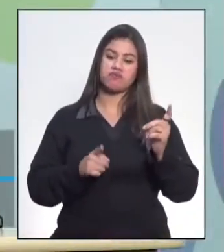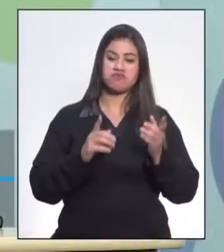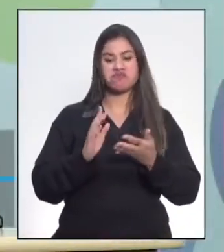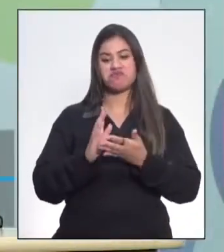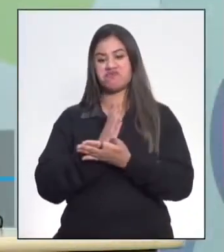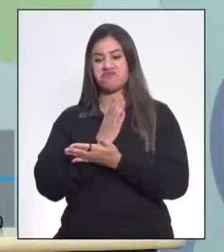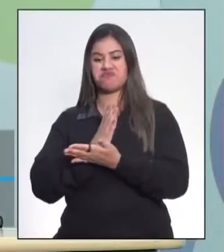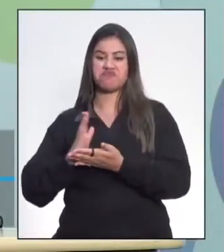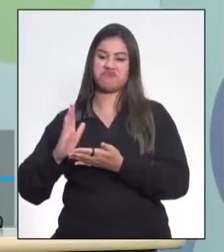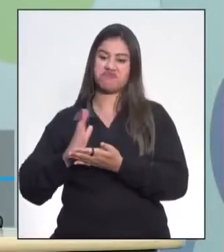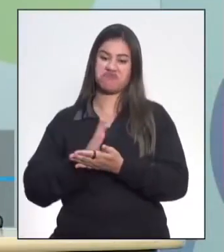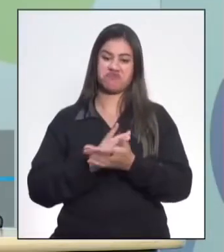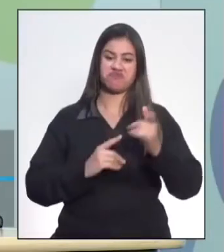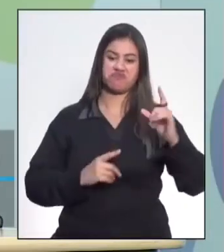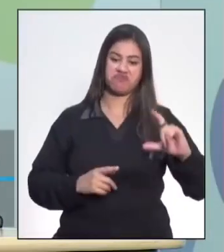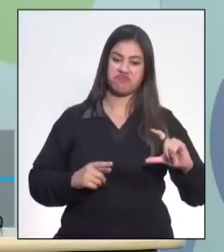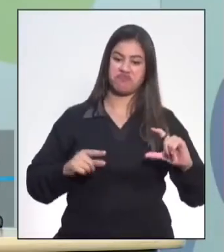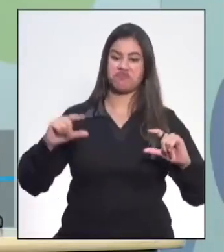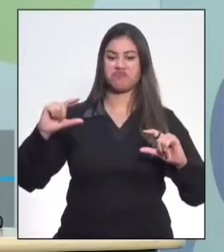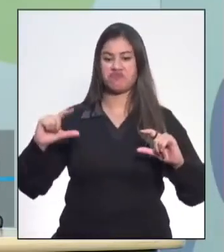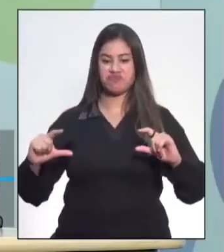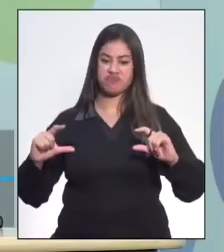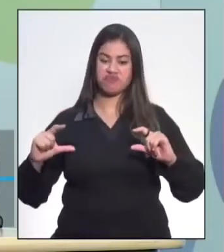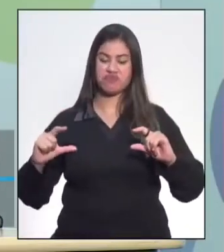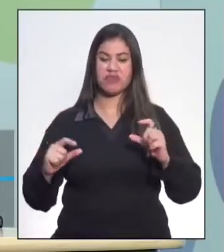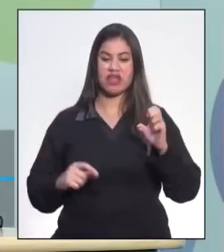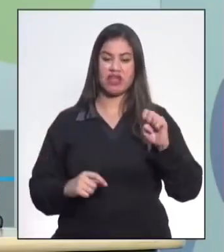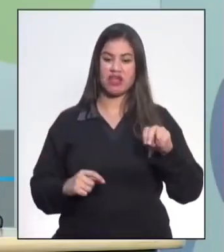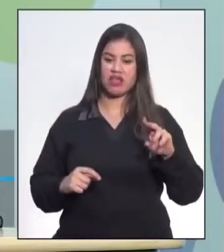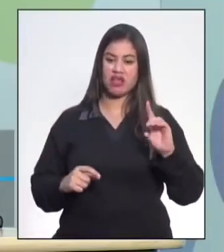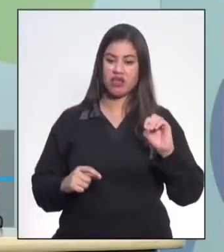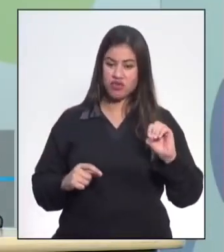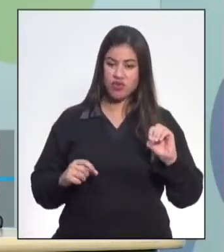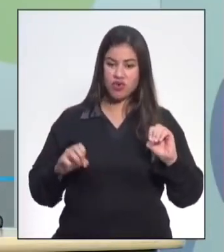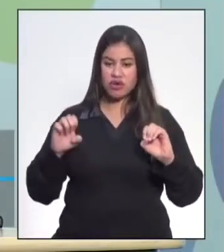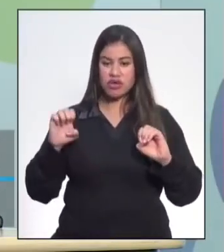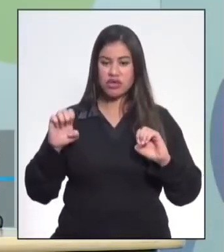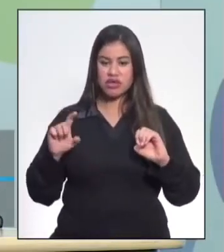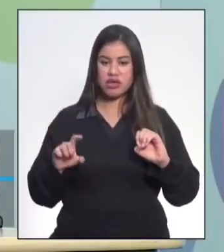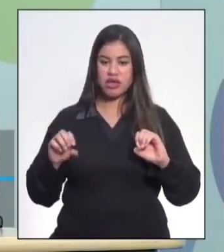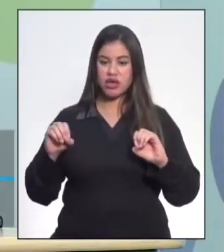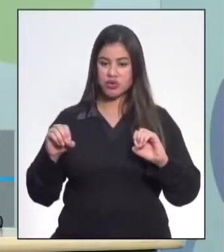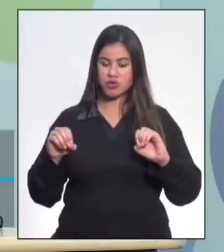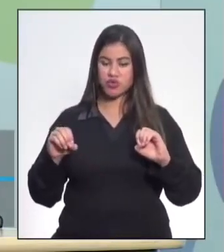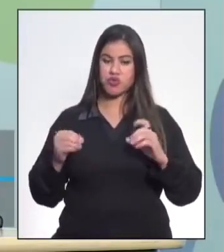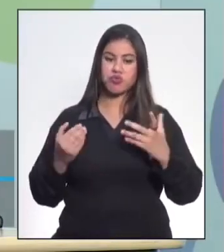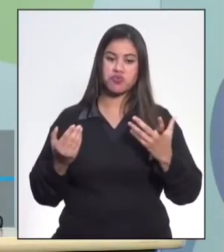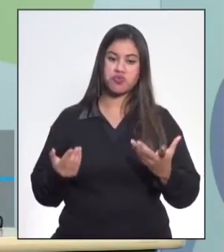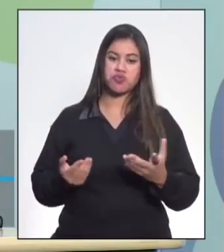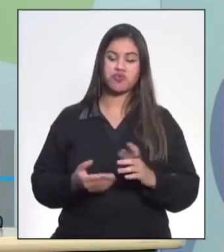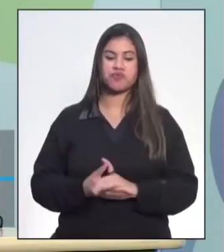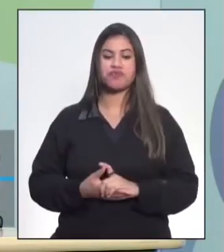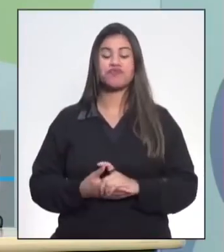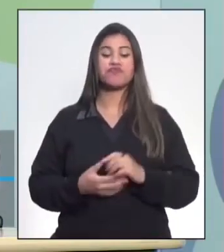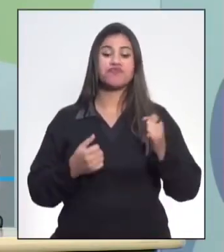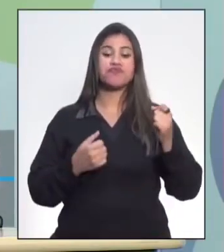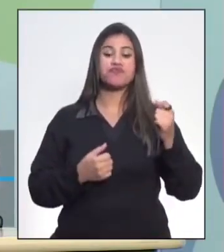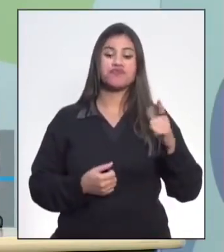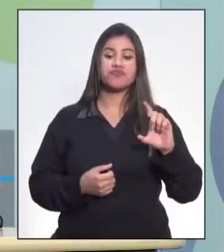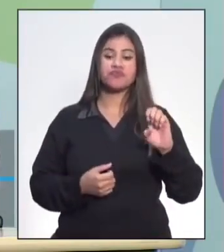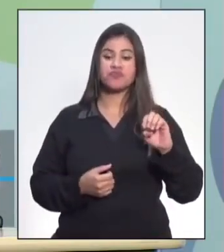exotérmica. Tá? A Luana e o Leonardo responderam que é endotérmico. O Leonardo justificou